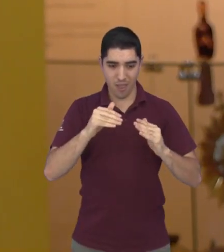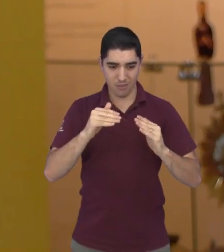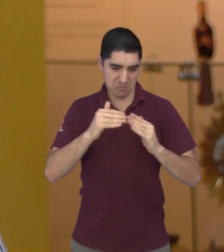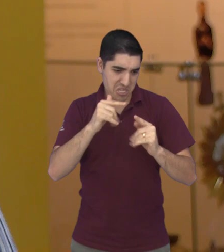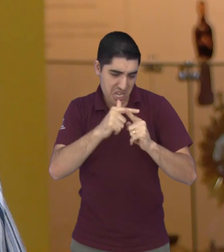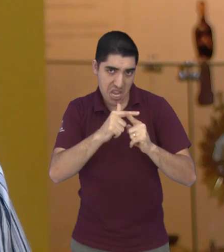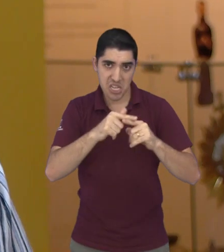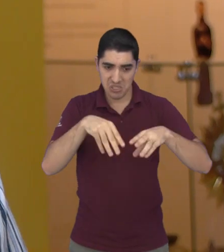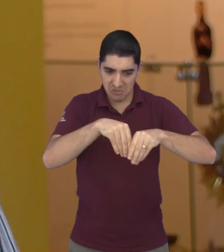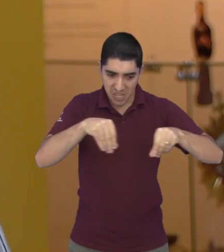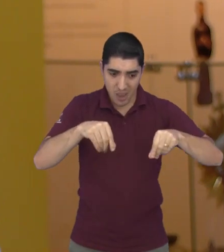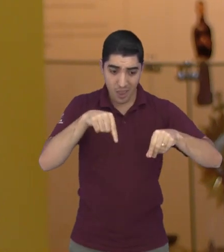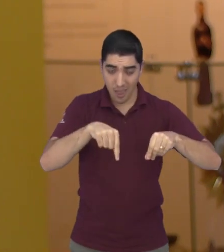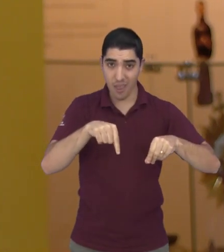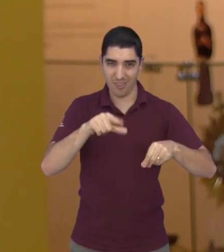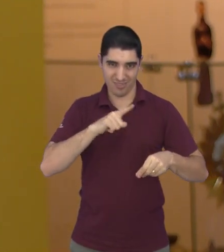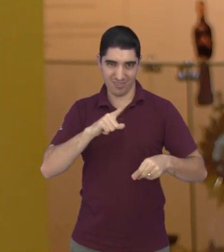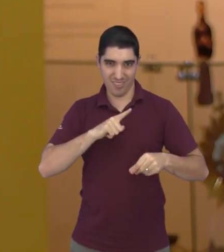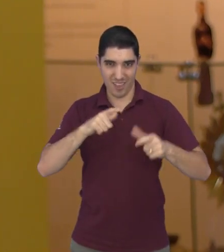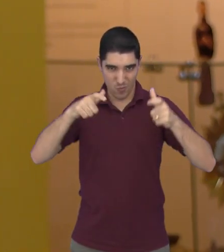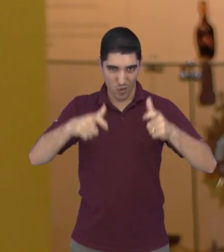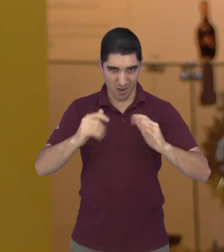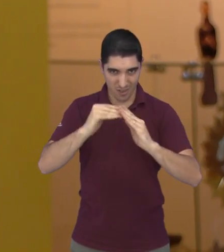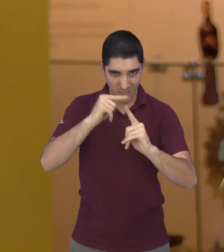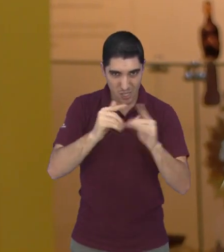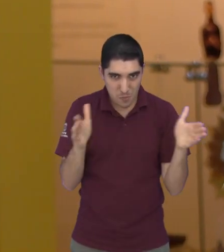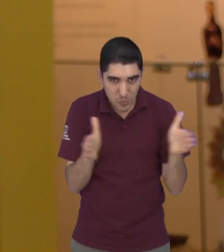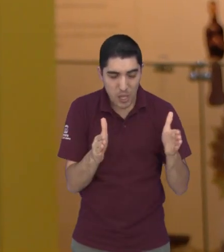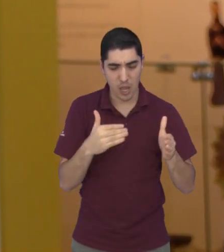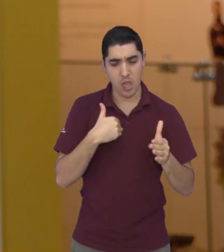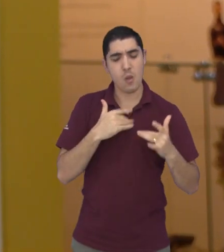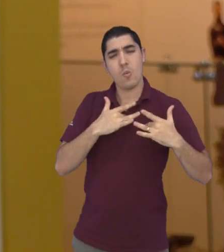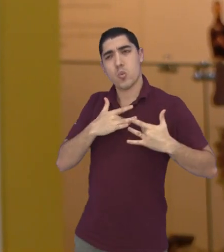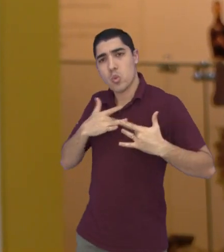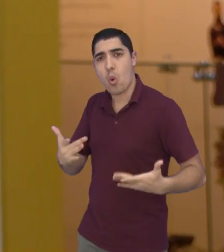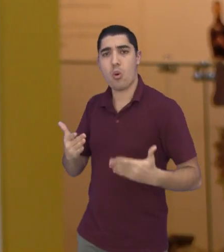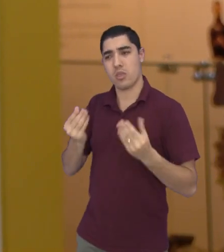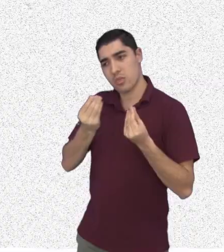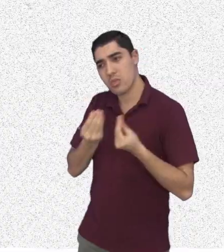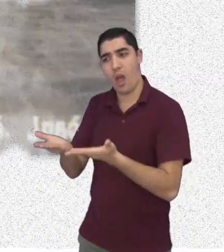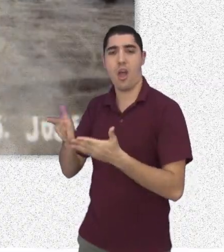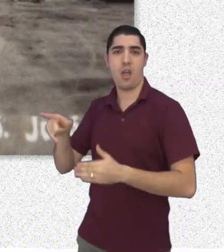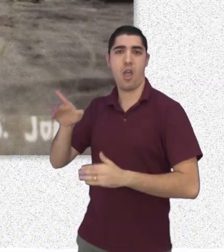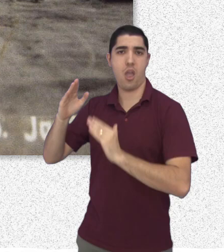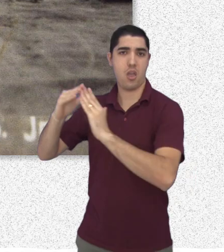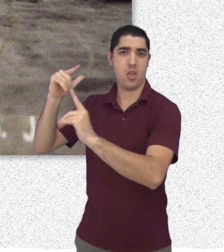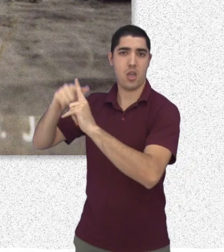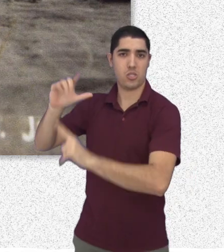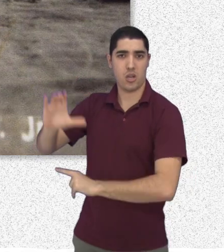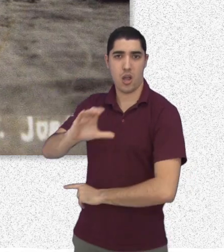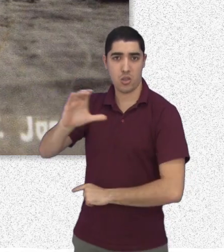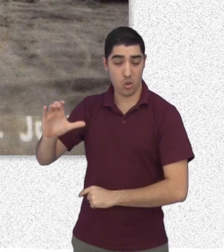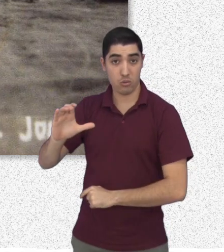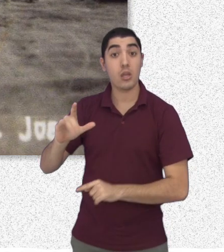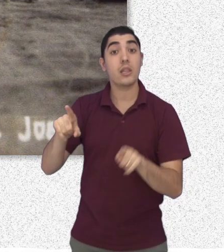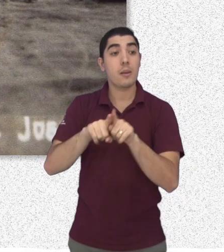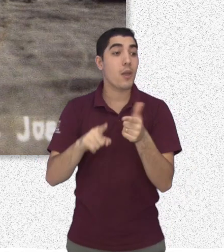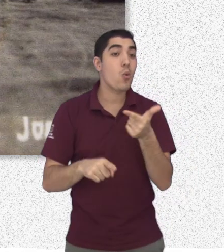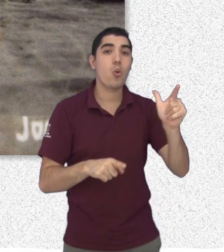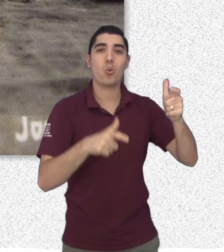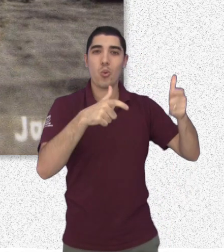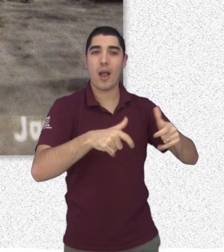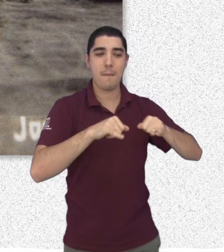terra onde está hoje a capela e parte daquilo que hoje também se tornou o mercado municipal. E depois,